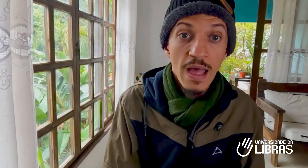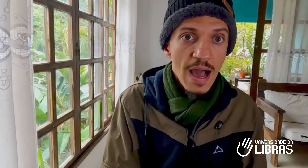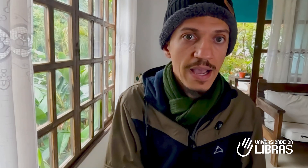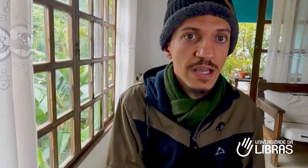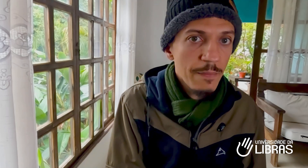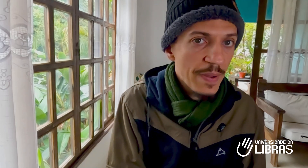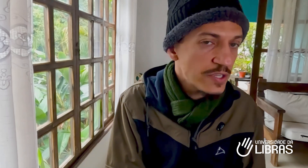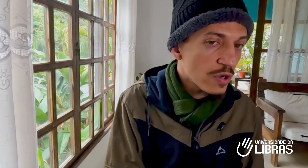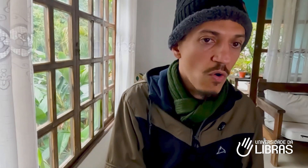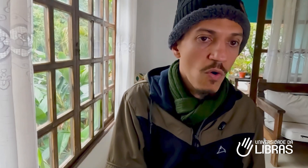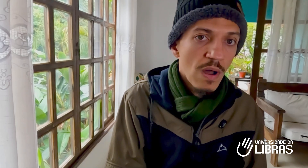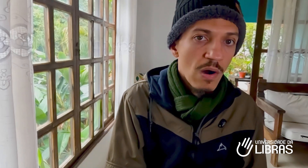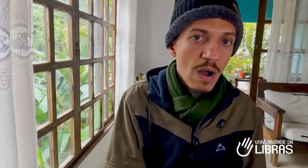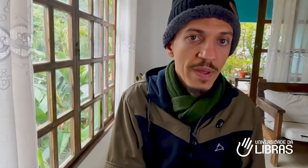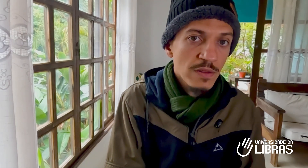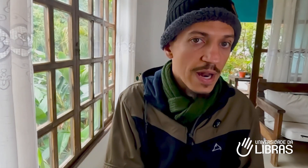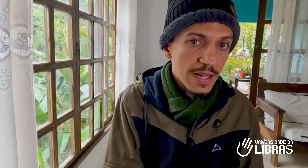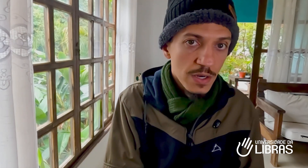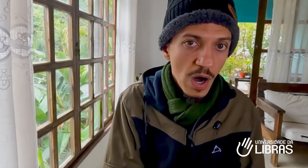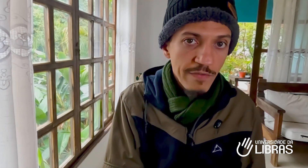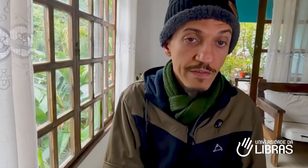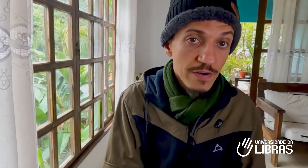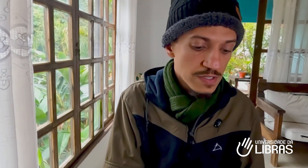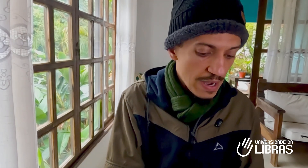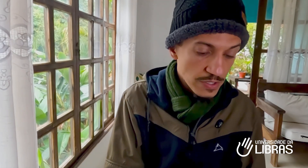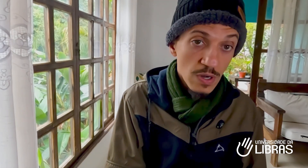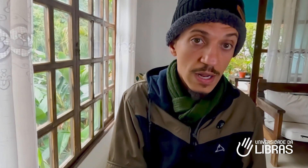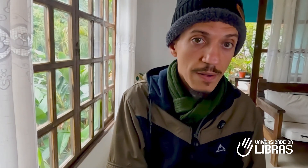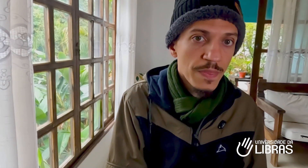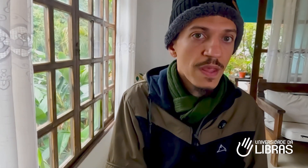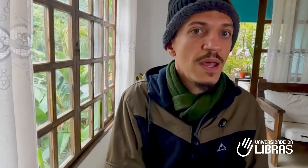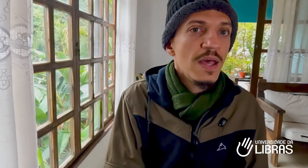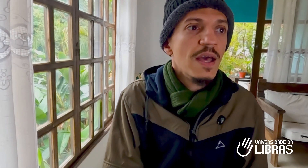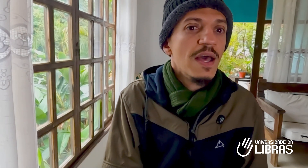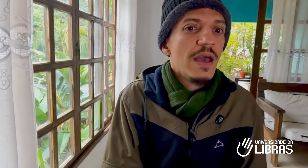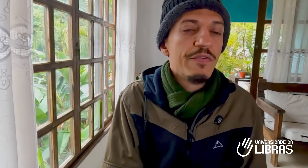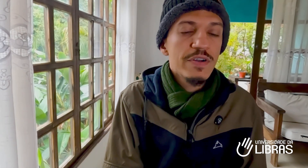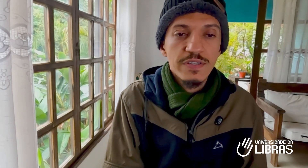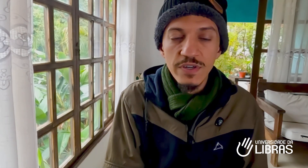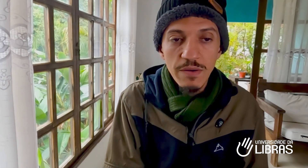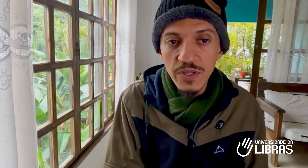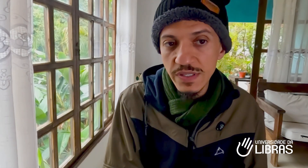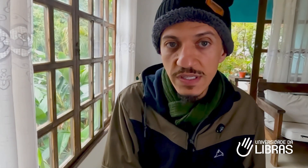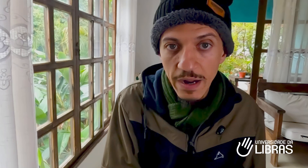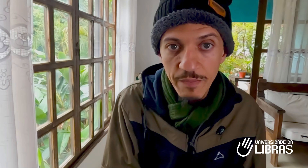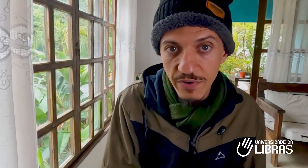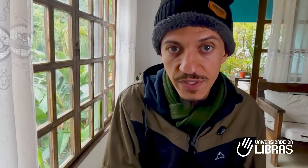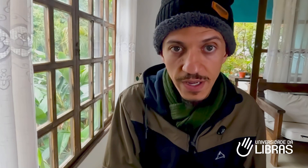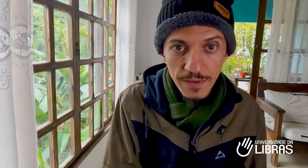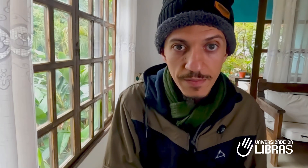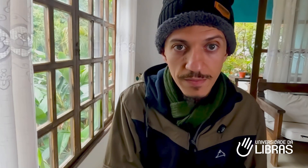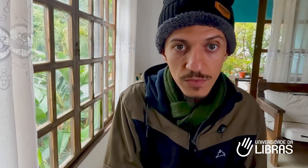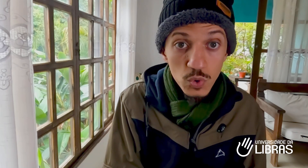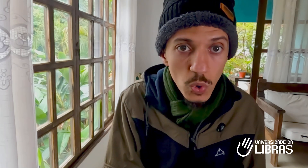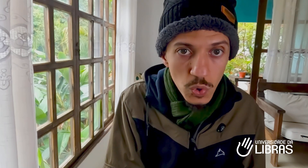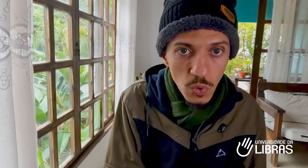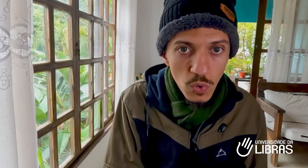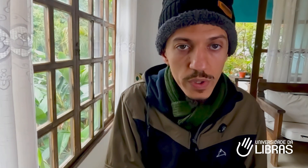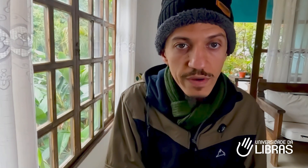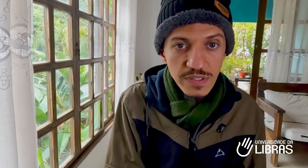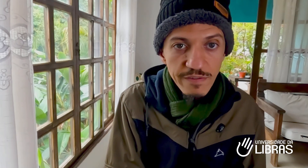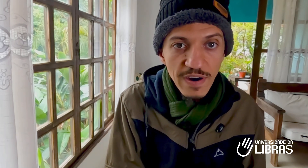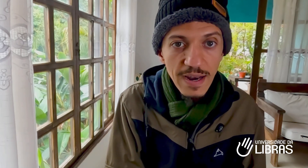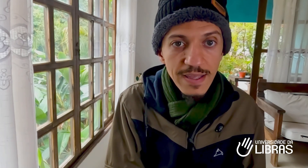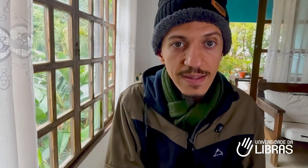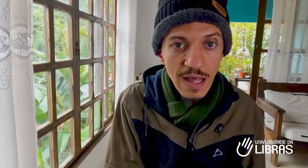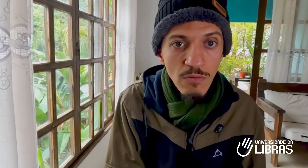orientei. Aí, de repente, chegou uma mentorada nova, ela falou assim, Mads, olha, eu vou ser muito sincera para você. Tudo o